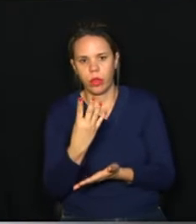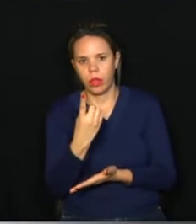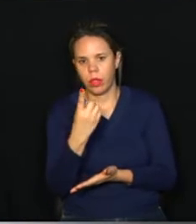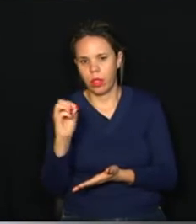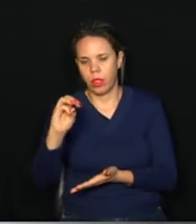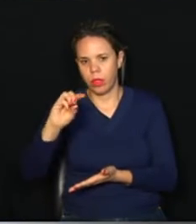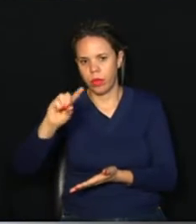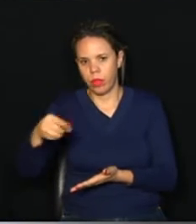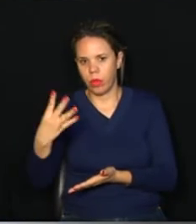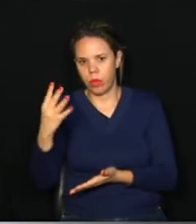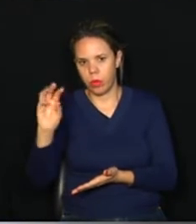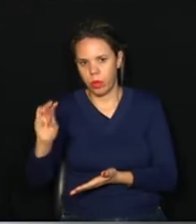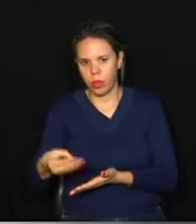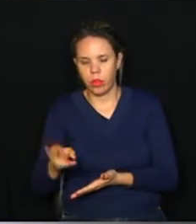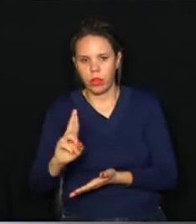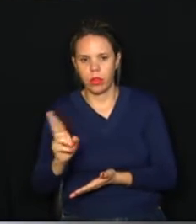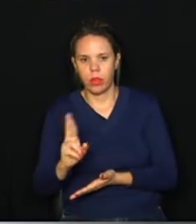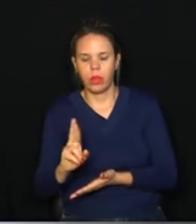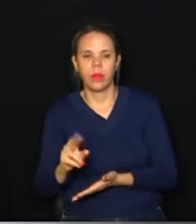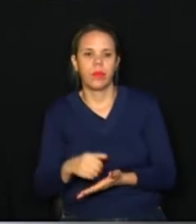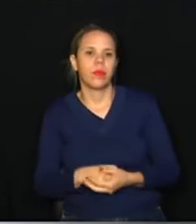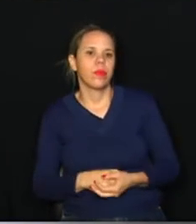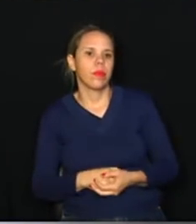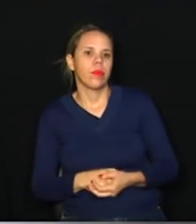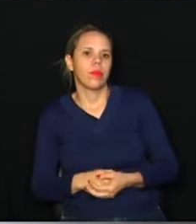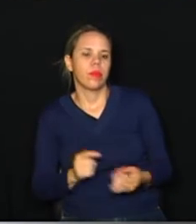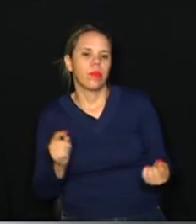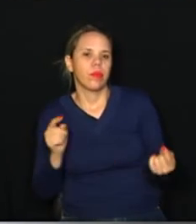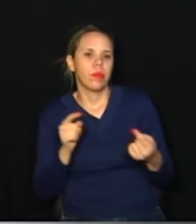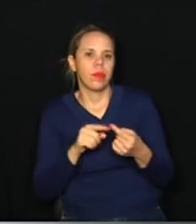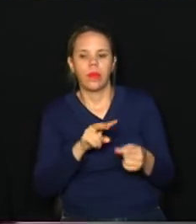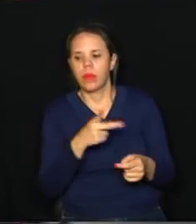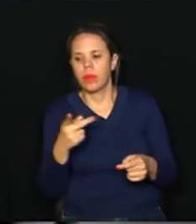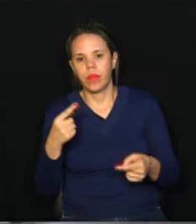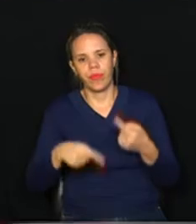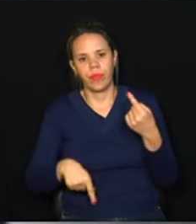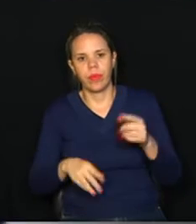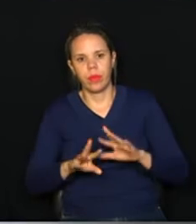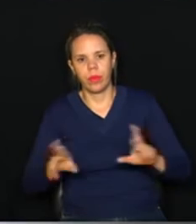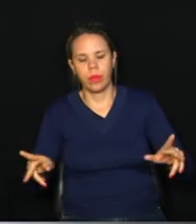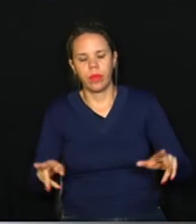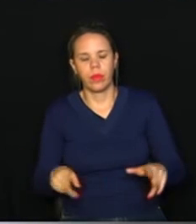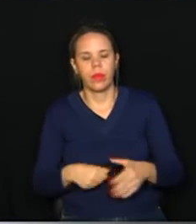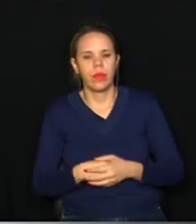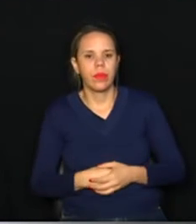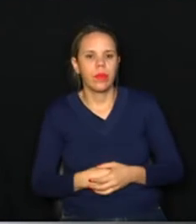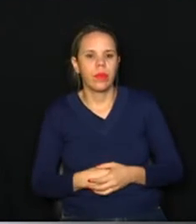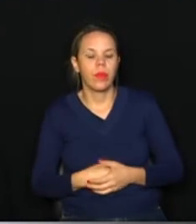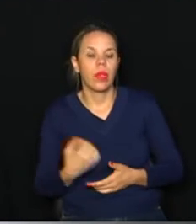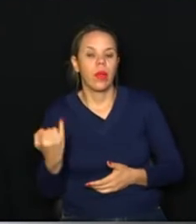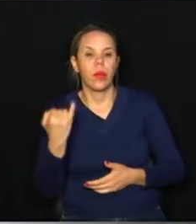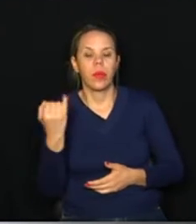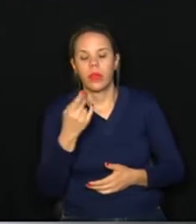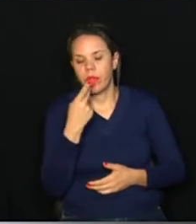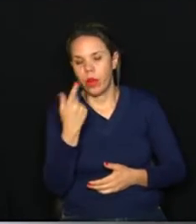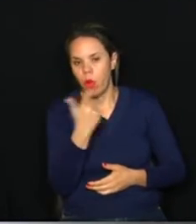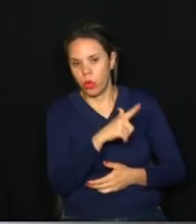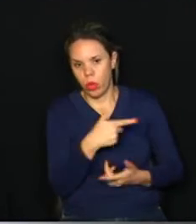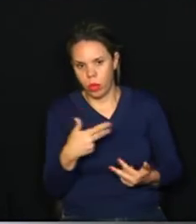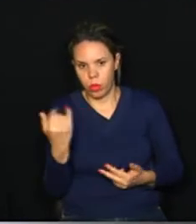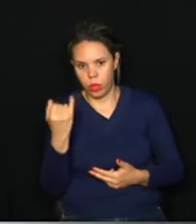de reais, está se dando exatamente no sentido oposto. A outra coisa importante que eu acho que